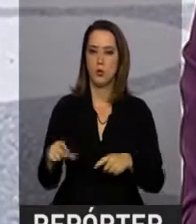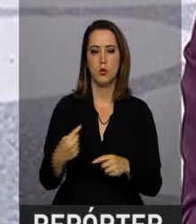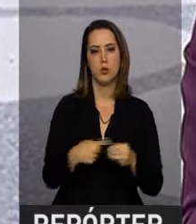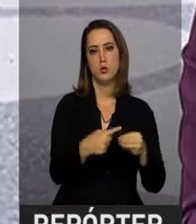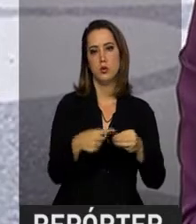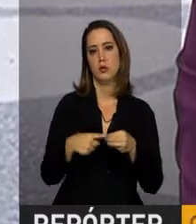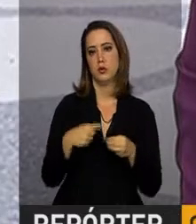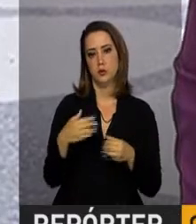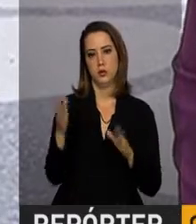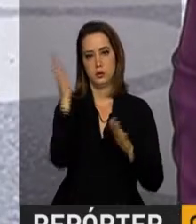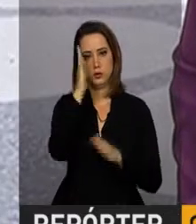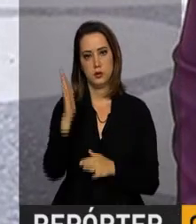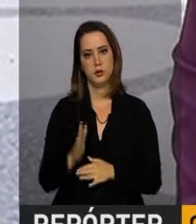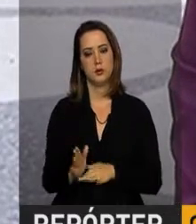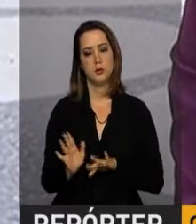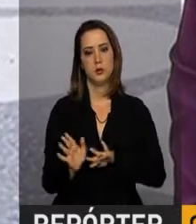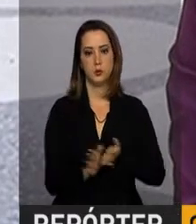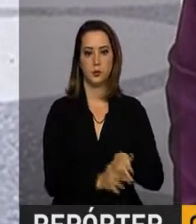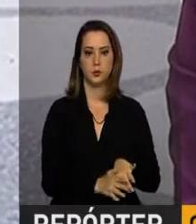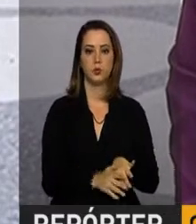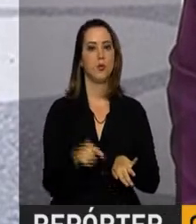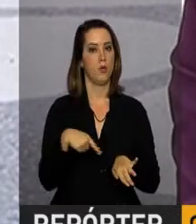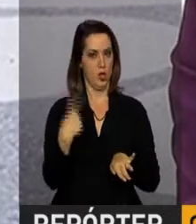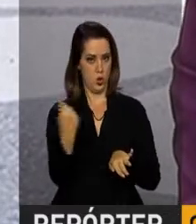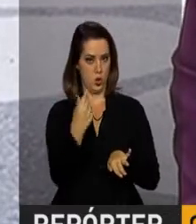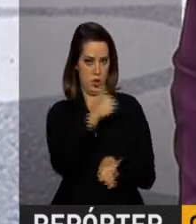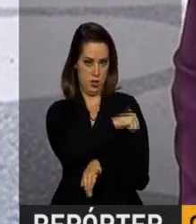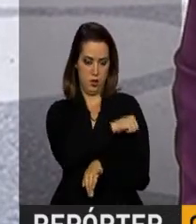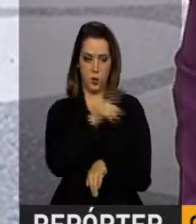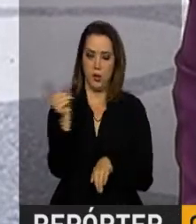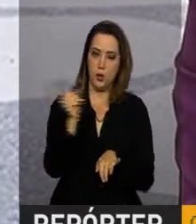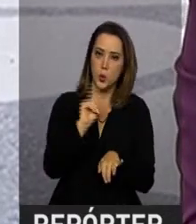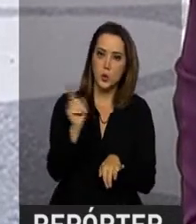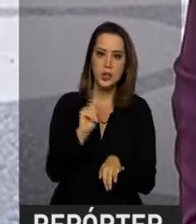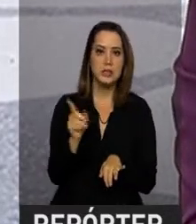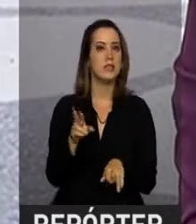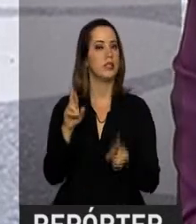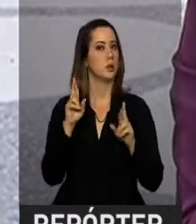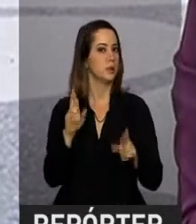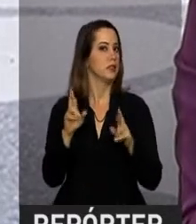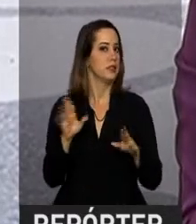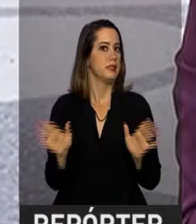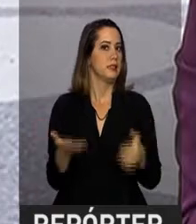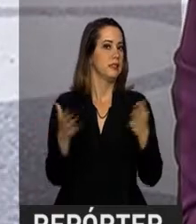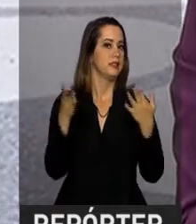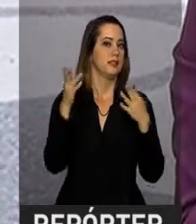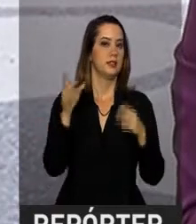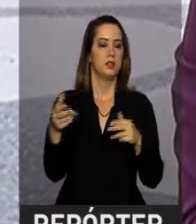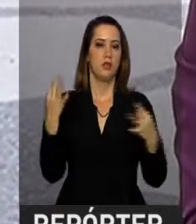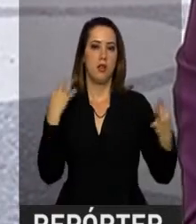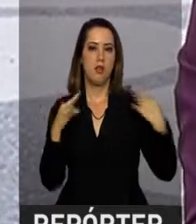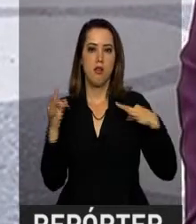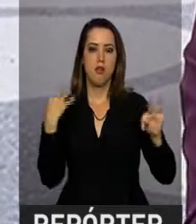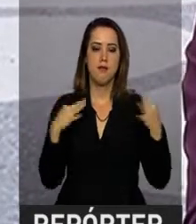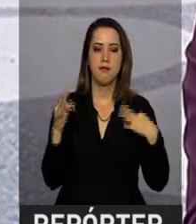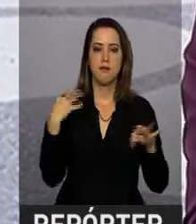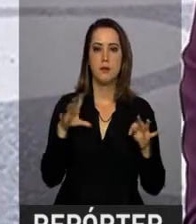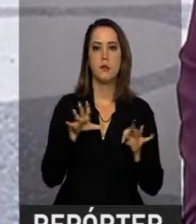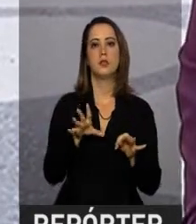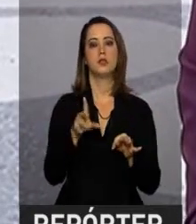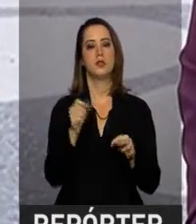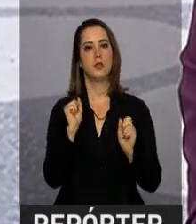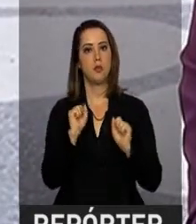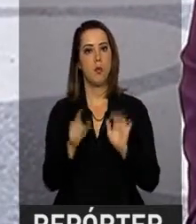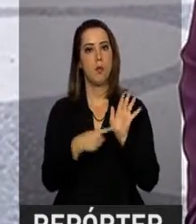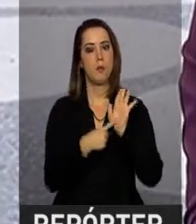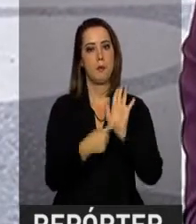aqui na cidade olímpica que a expectativa do turismo está otimista para o ano um estudo da fgv fundação getúlio vargas